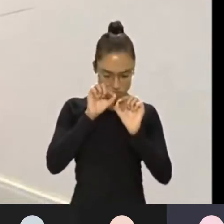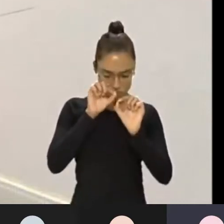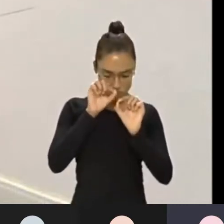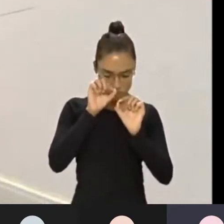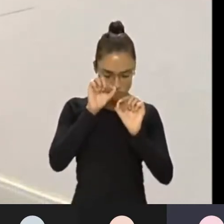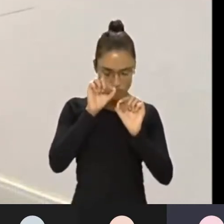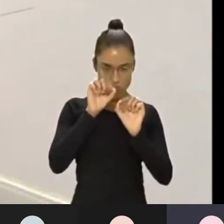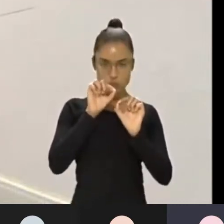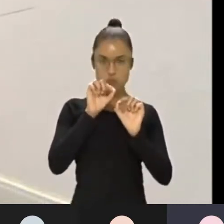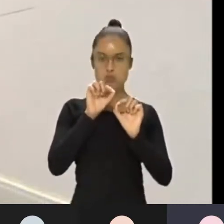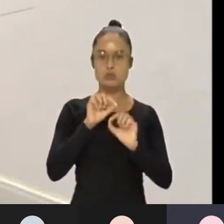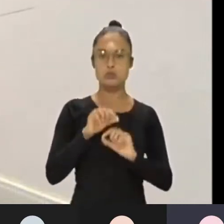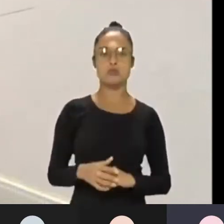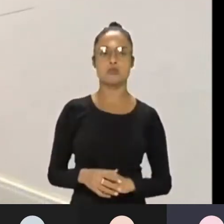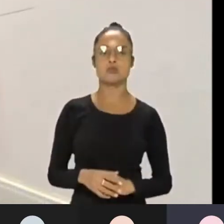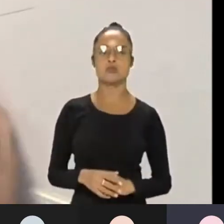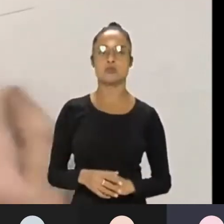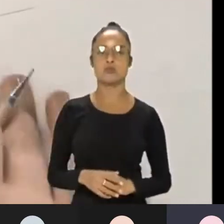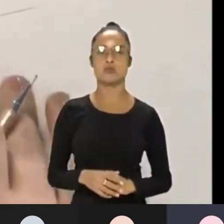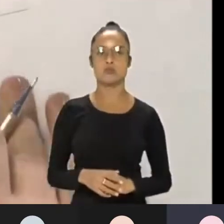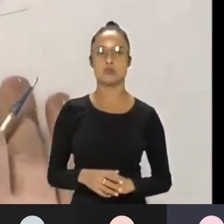1,5 unidade.